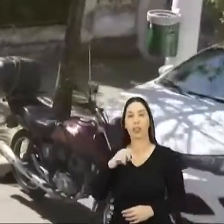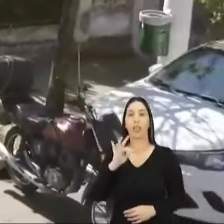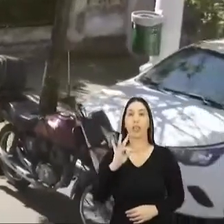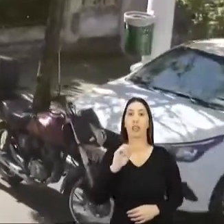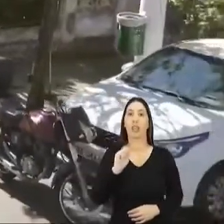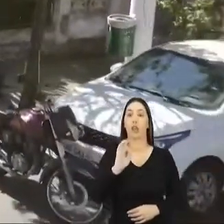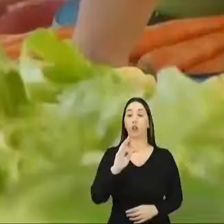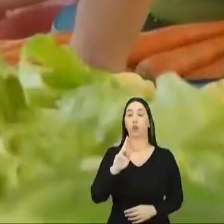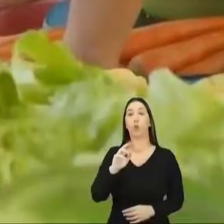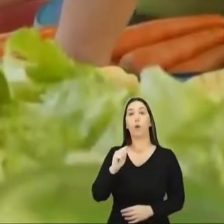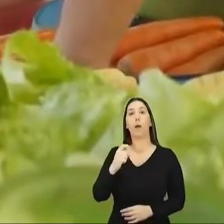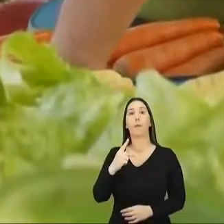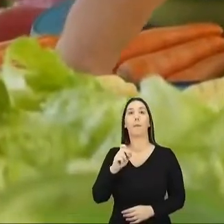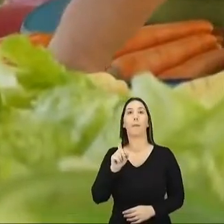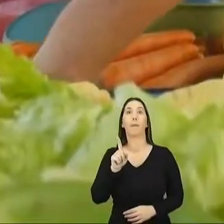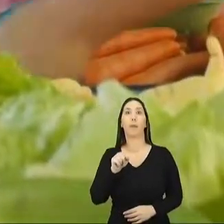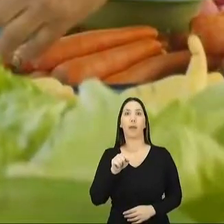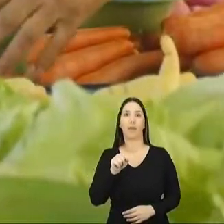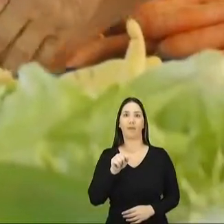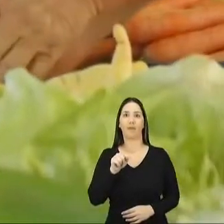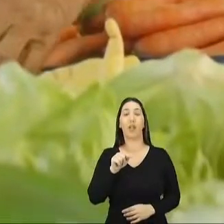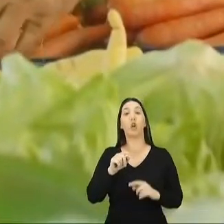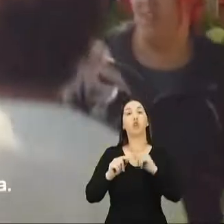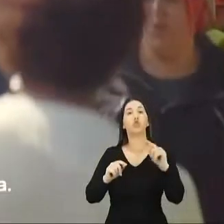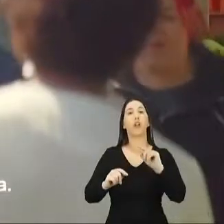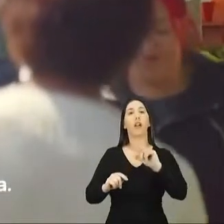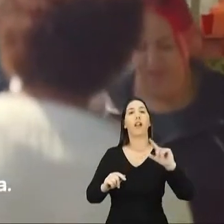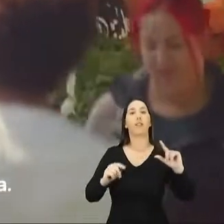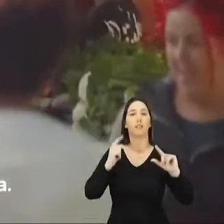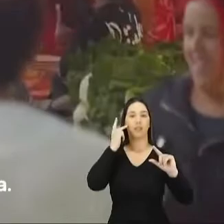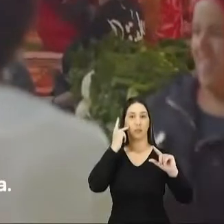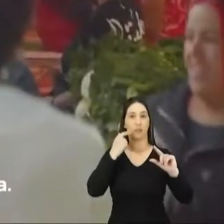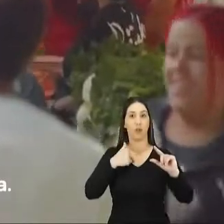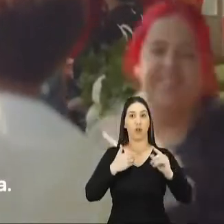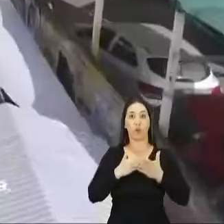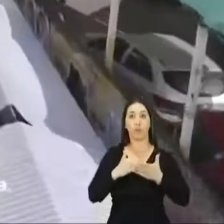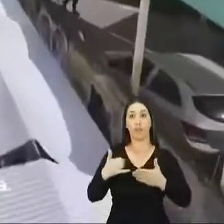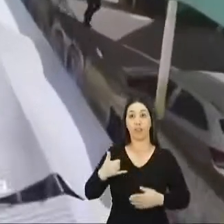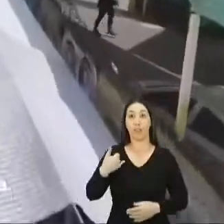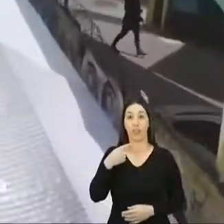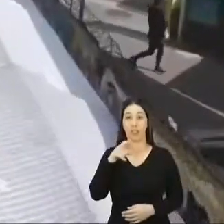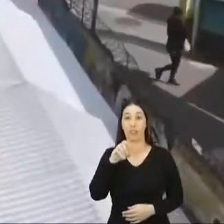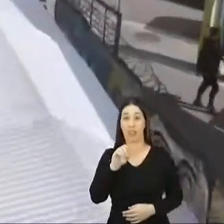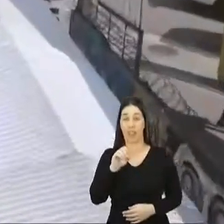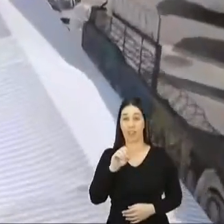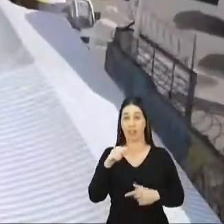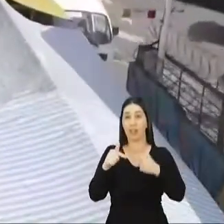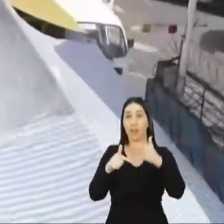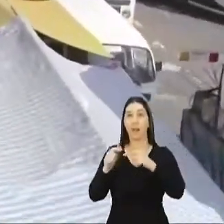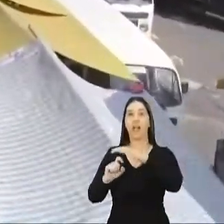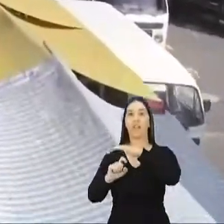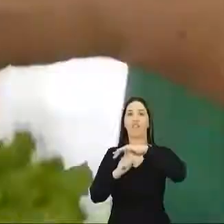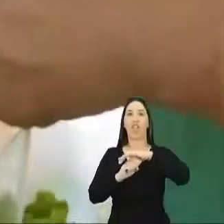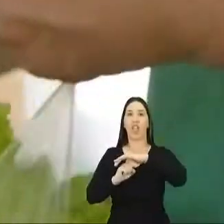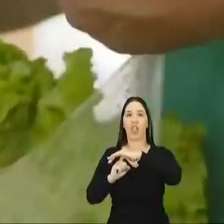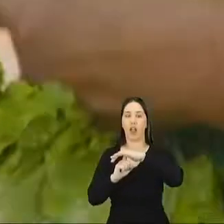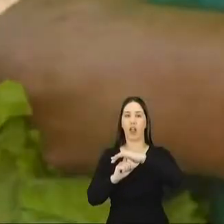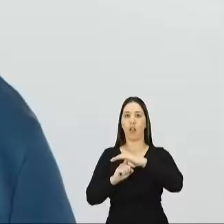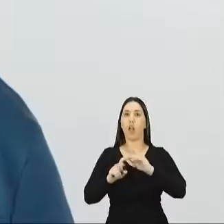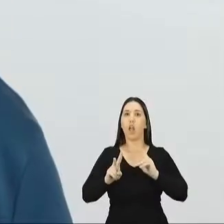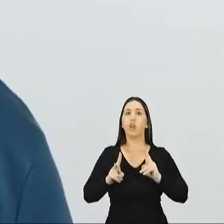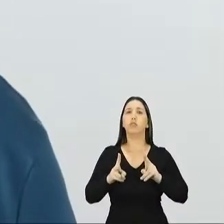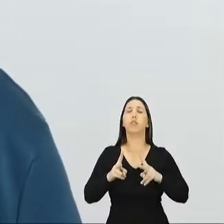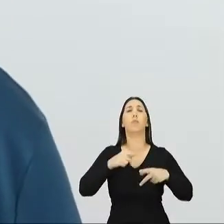nasci. E ali, eu com 10 anos, eu comecei a trabalhar com meu pai na feira. Sempre coloquei a barriga no balcão